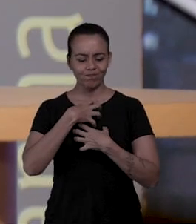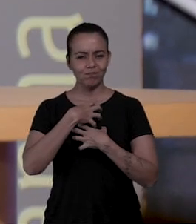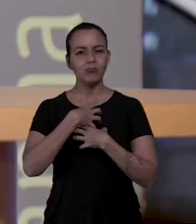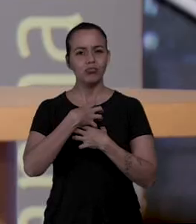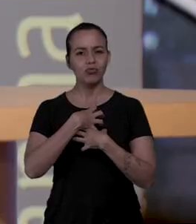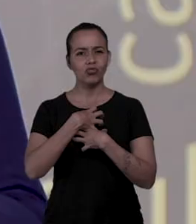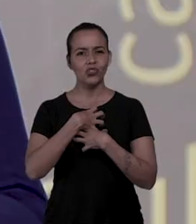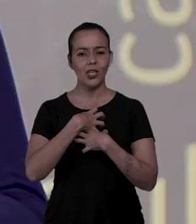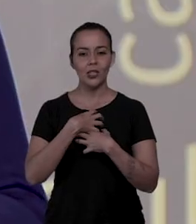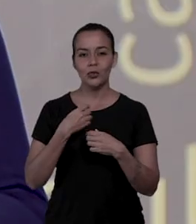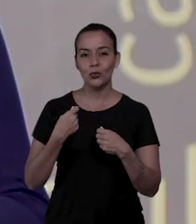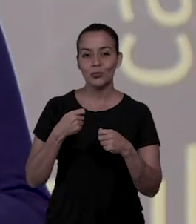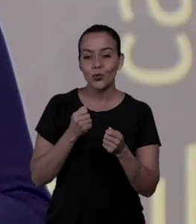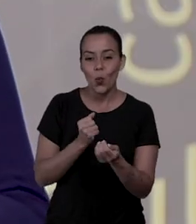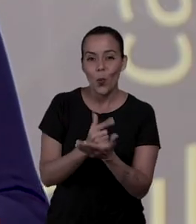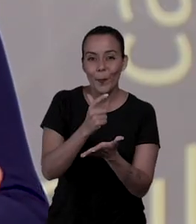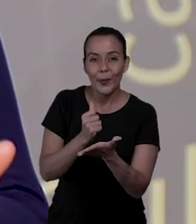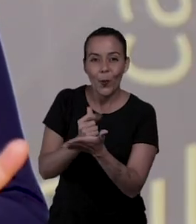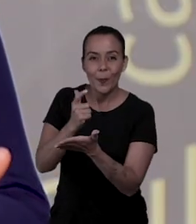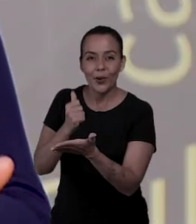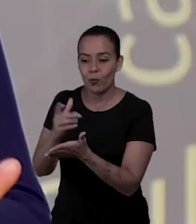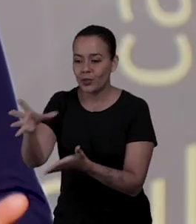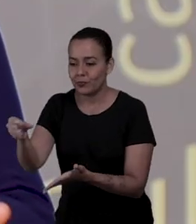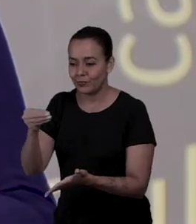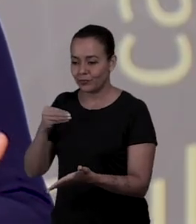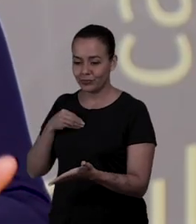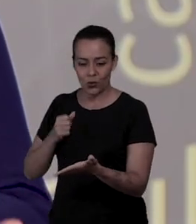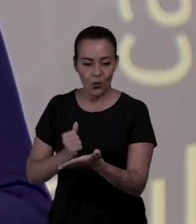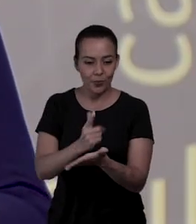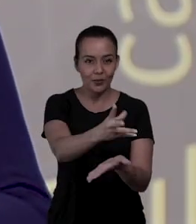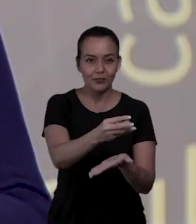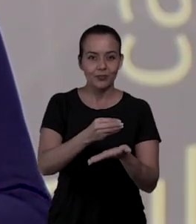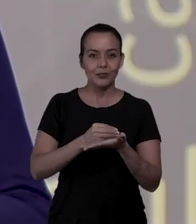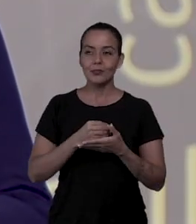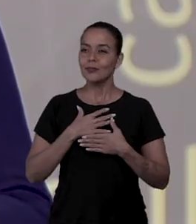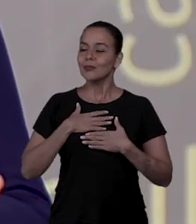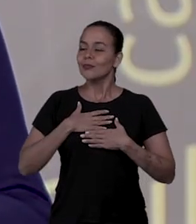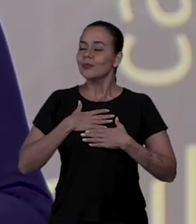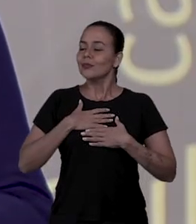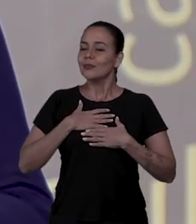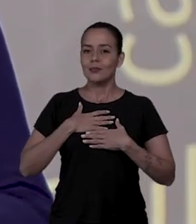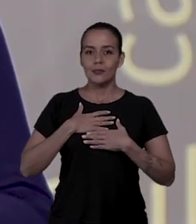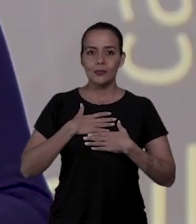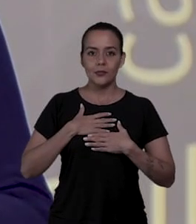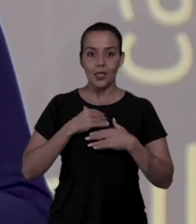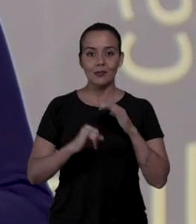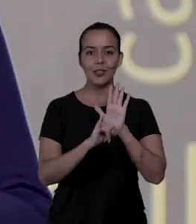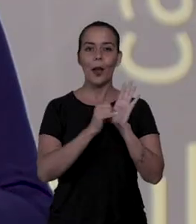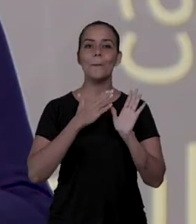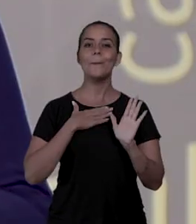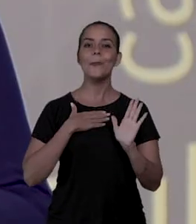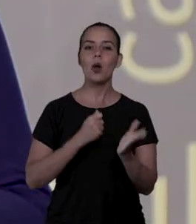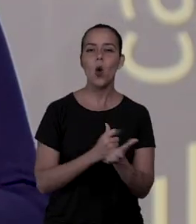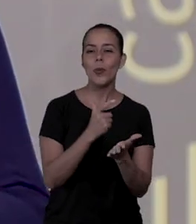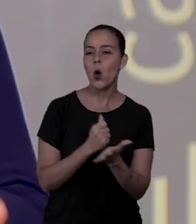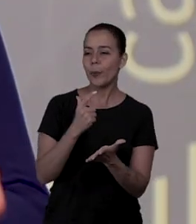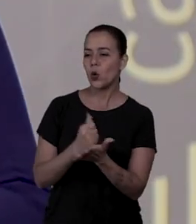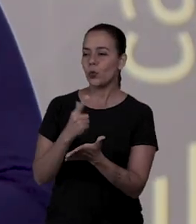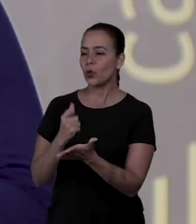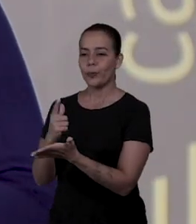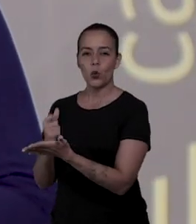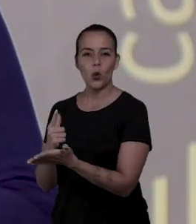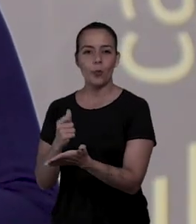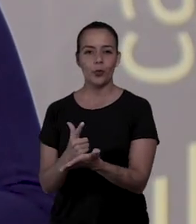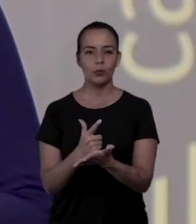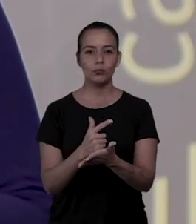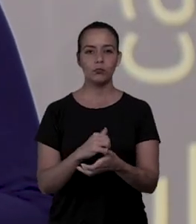um terceiro, que é a construção de próteses identitárias a partir da incorporação de